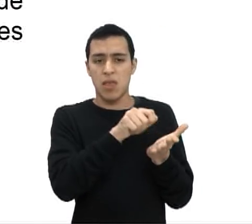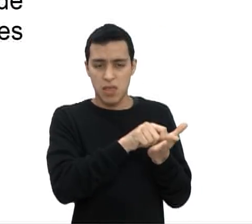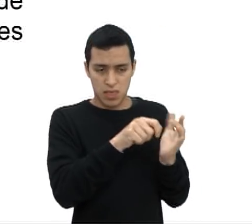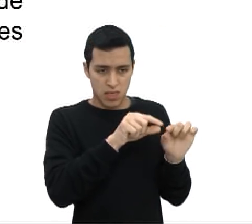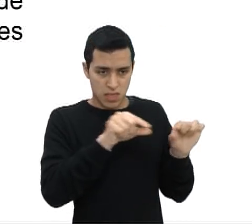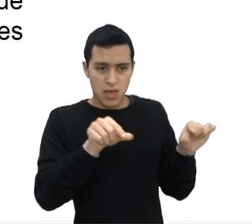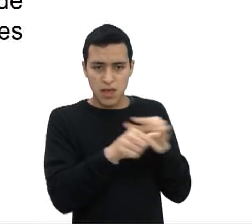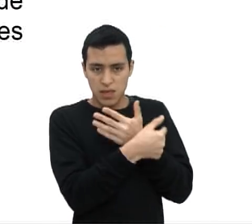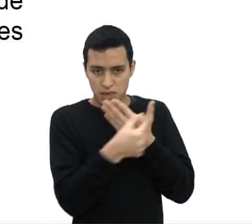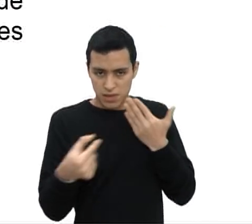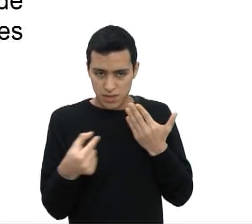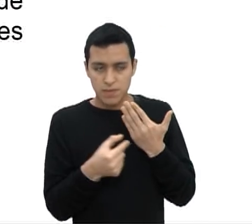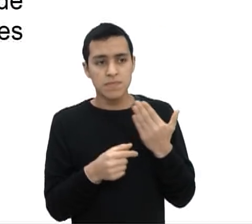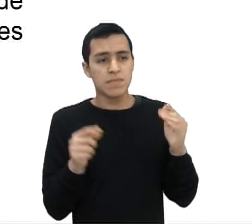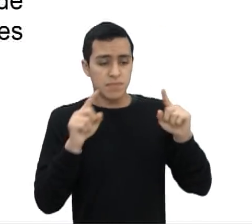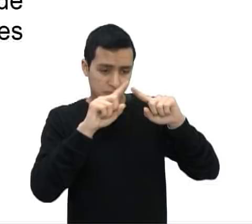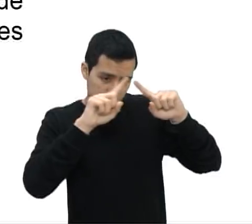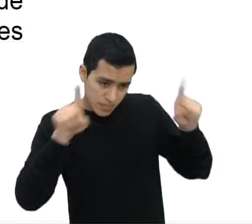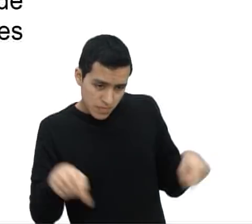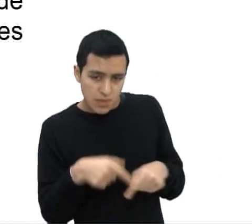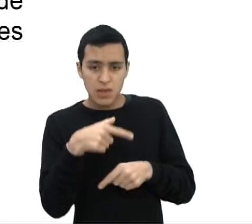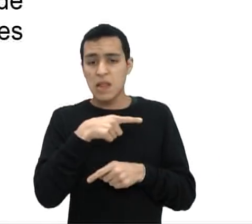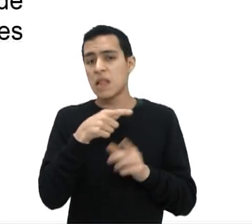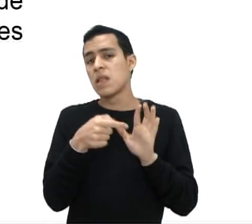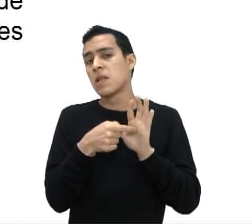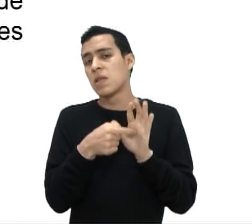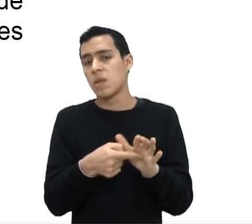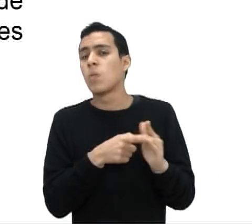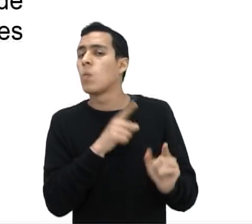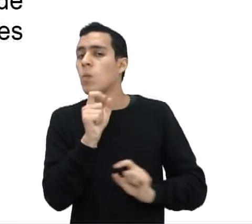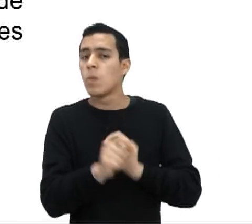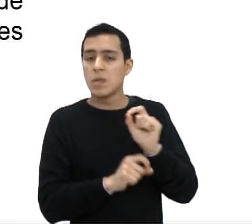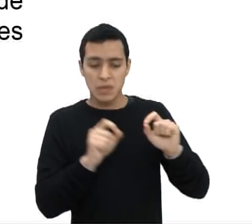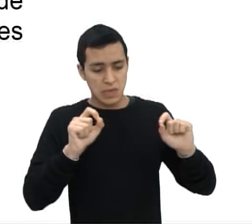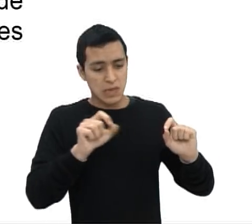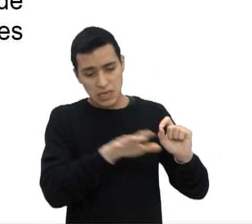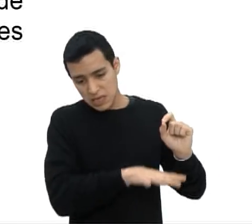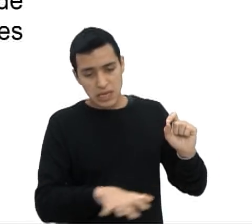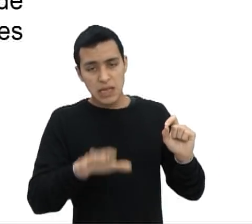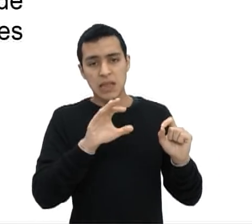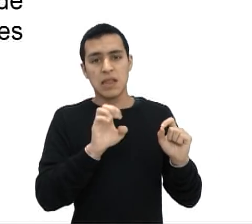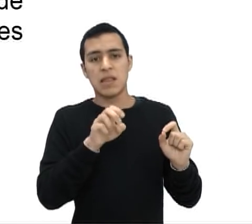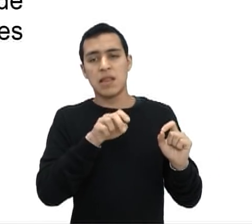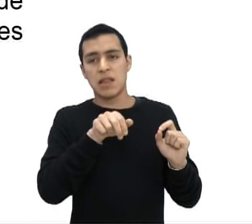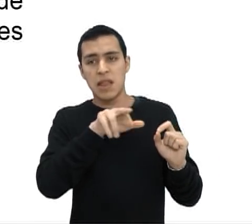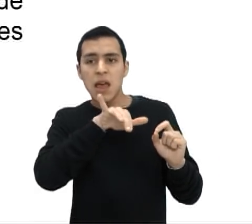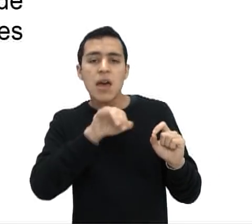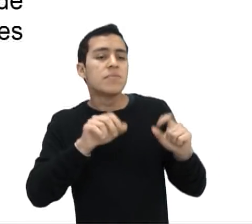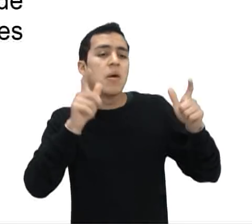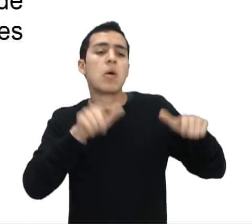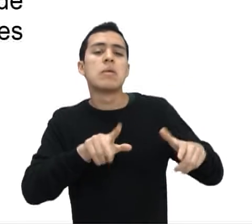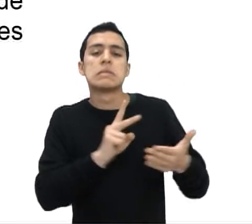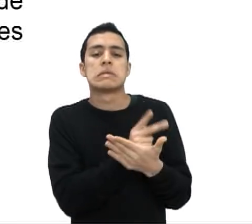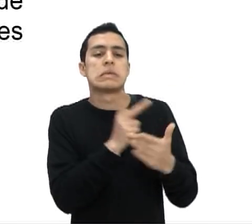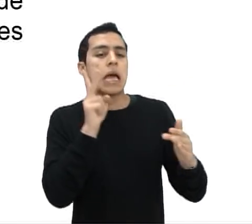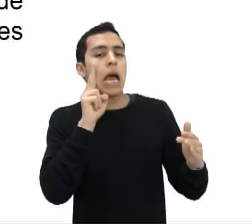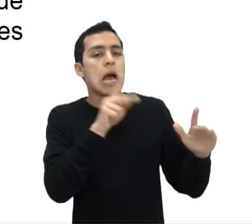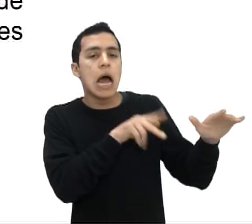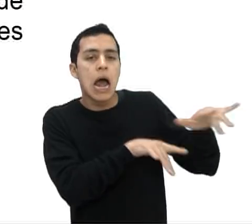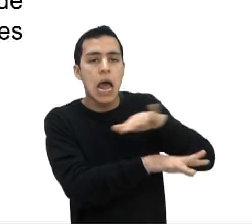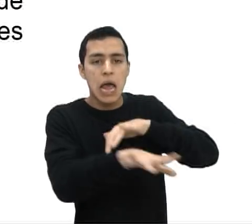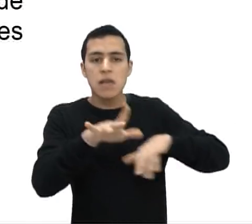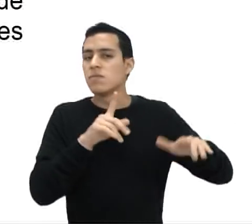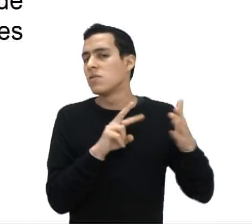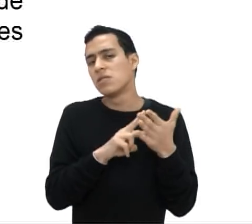Guarnieri. Então, entre parênteses, a gente tem a indicação do cenário, onde os fatos vão acontecer. Observem lá o que vem a ser, então,